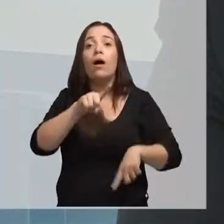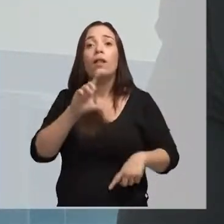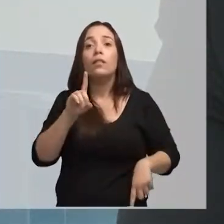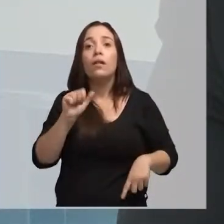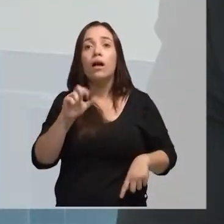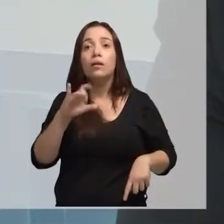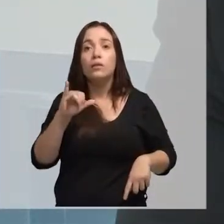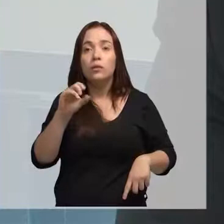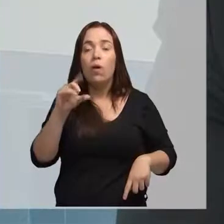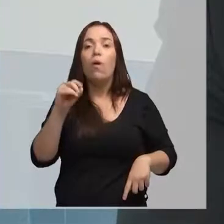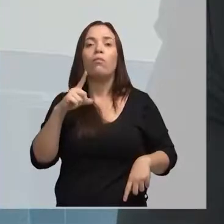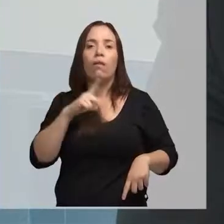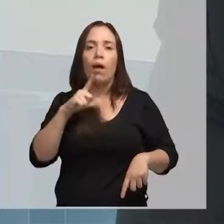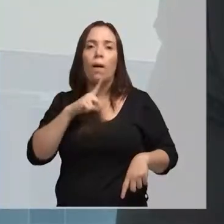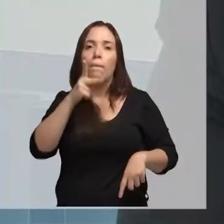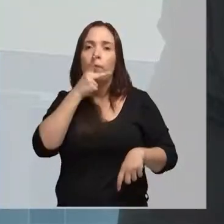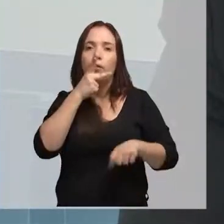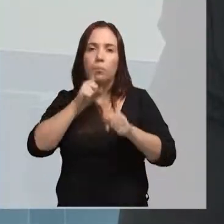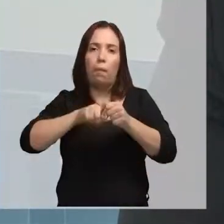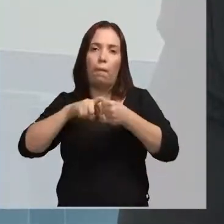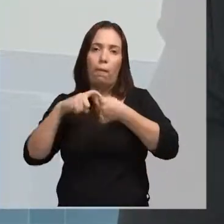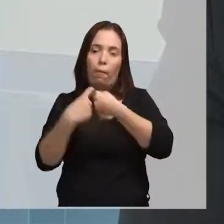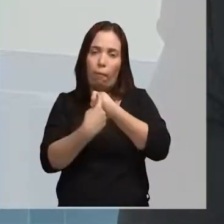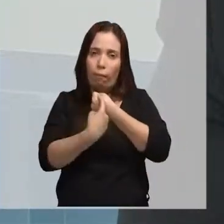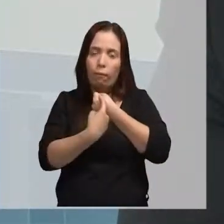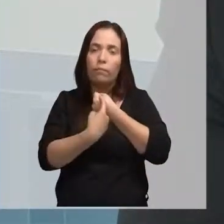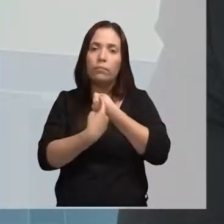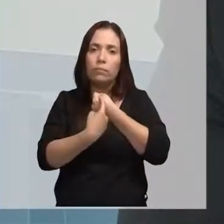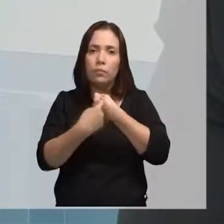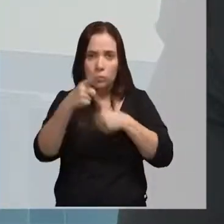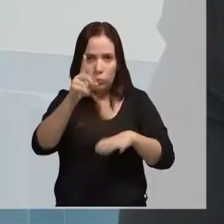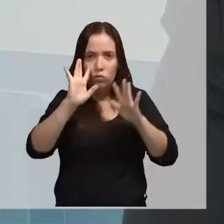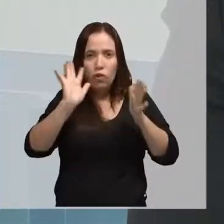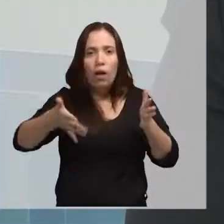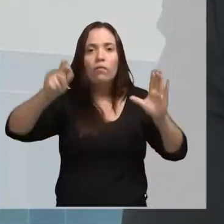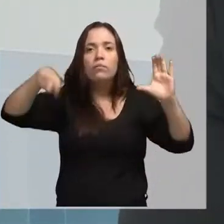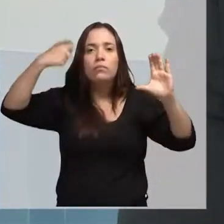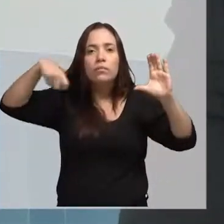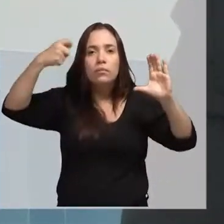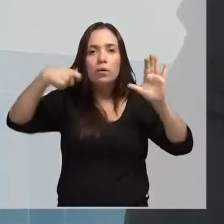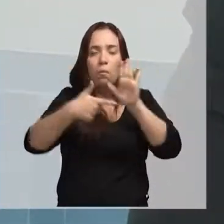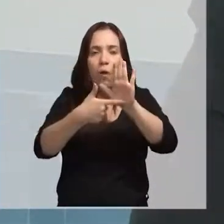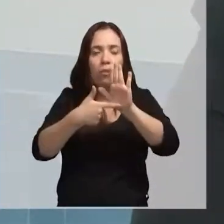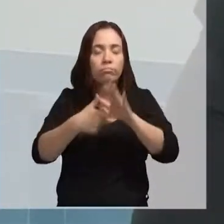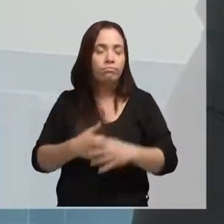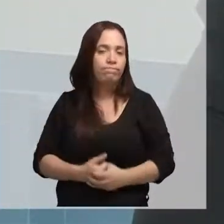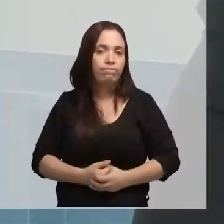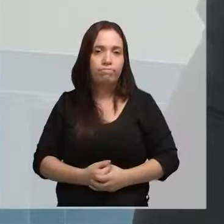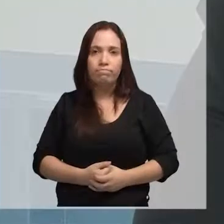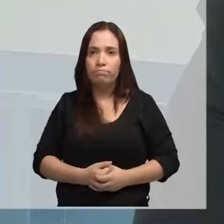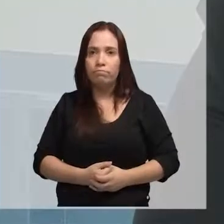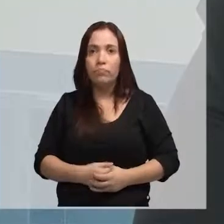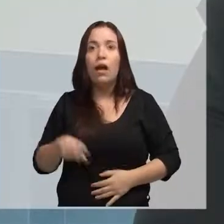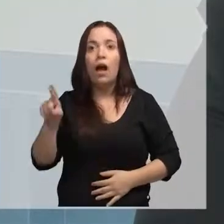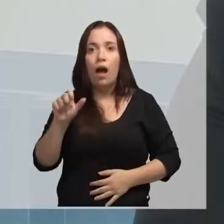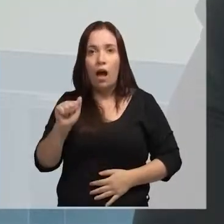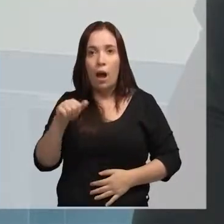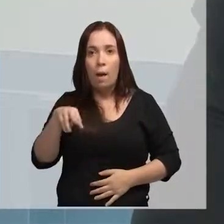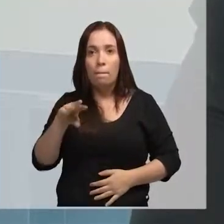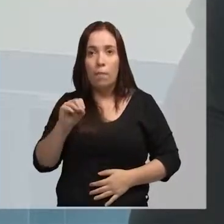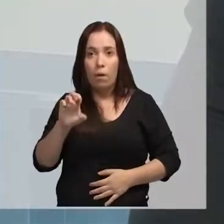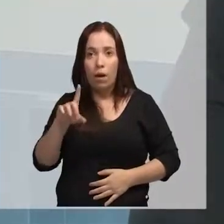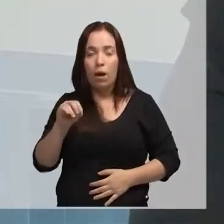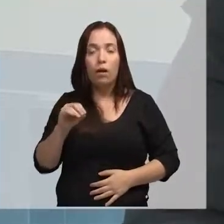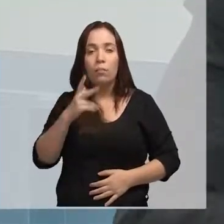Bancada. bancada. Você viu algum dia do Cabo Daciolo? Eu nunca vi. Mas do Amoedo, Luiz, tá quase todo dia. O